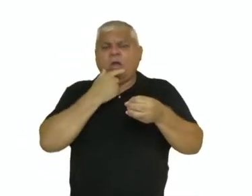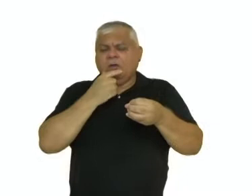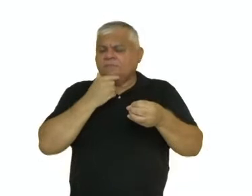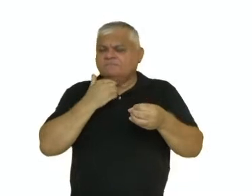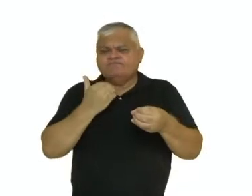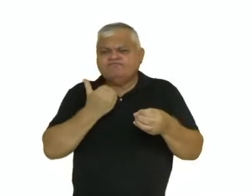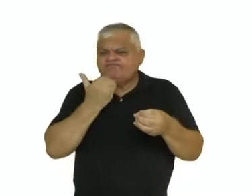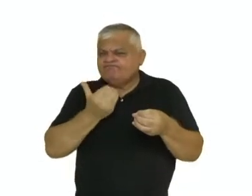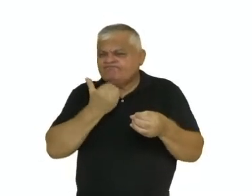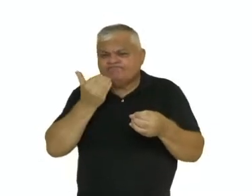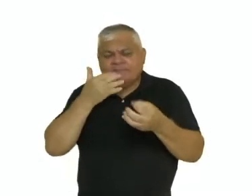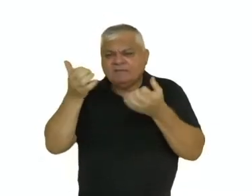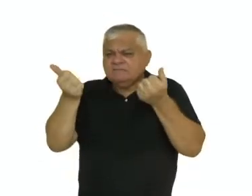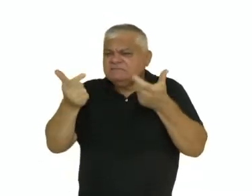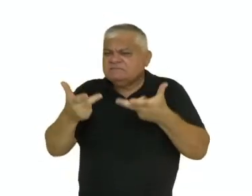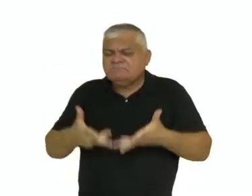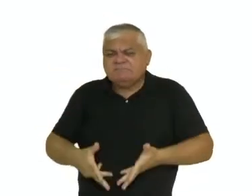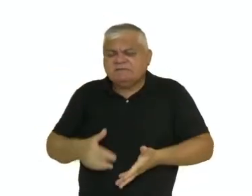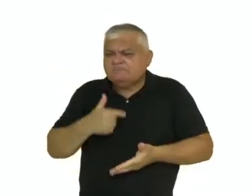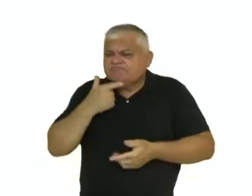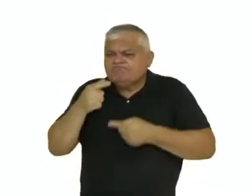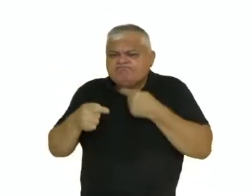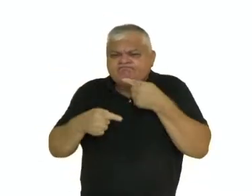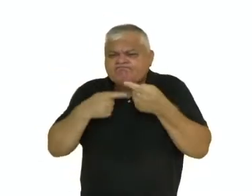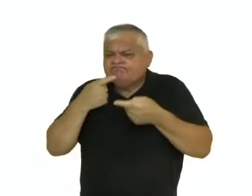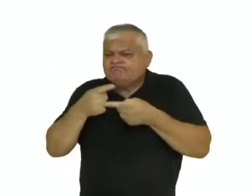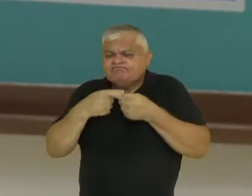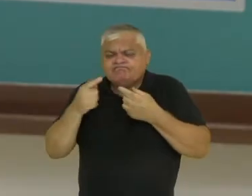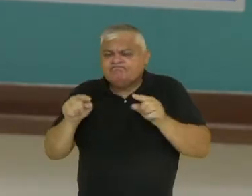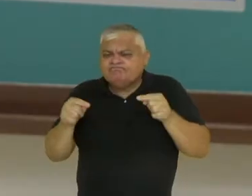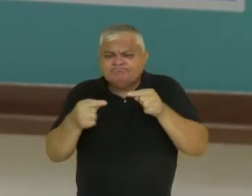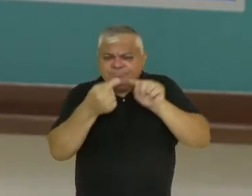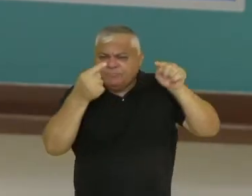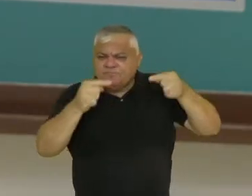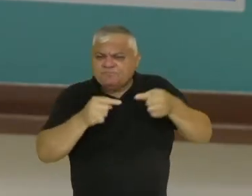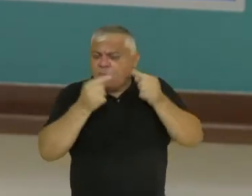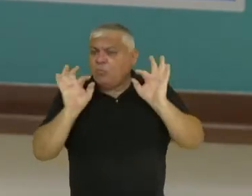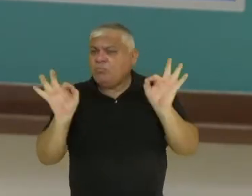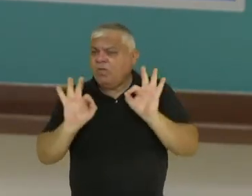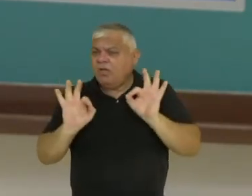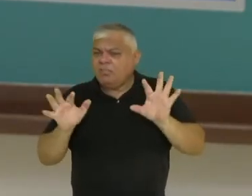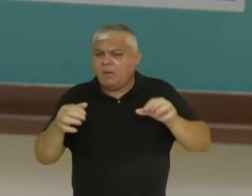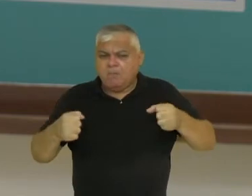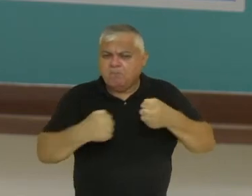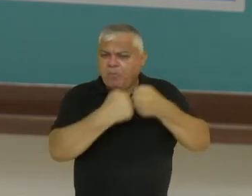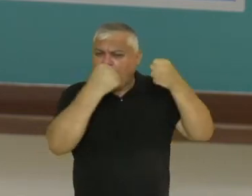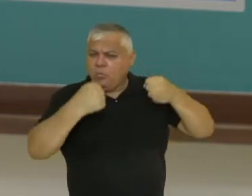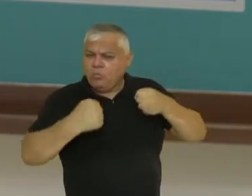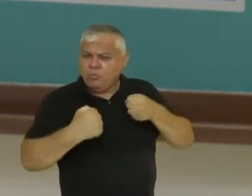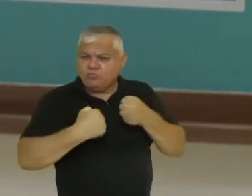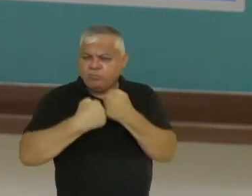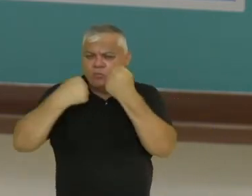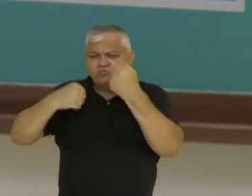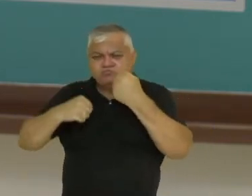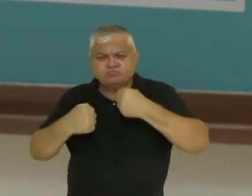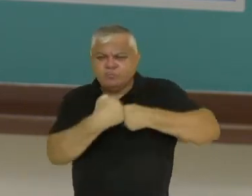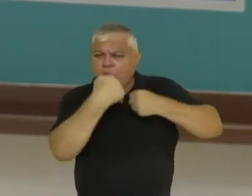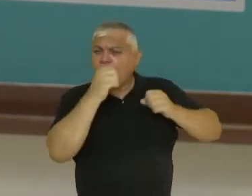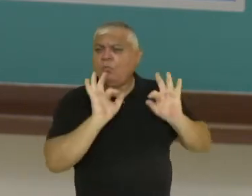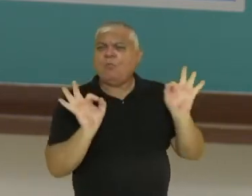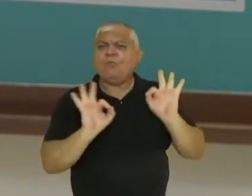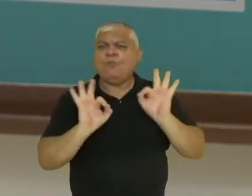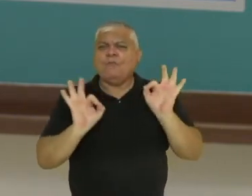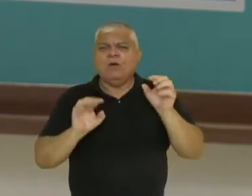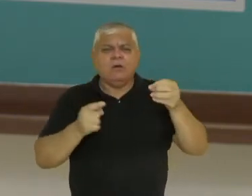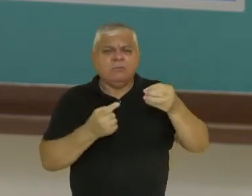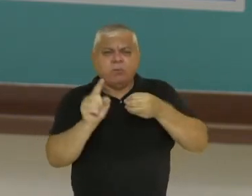explicar a razão pela qual os elétrons não colidem com o número, visto que a gente sabe, né, que as cargas opostas se atraem. Então ele não